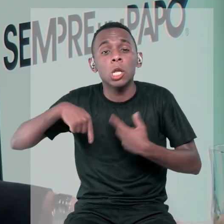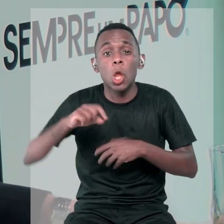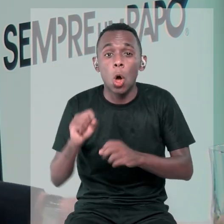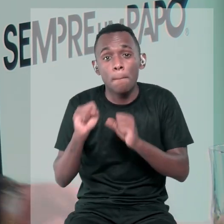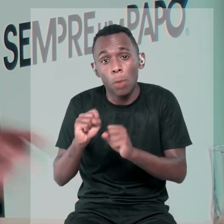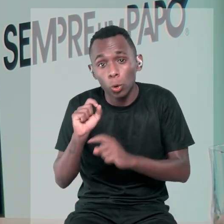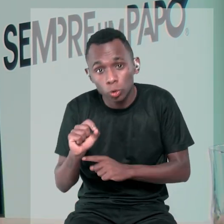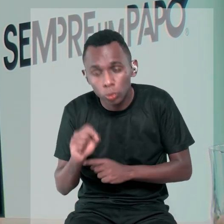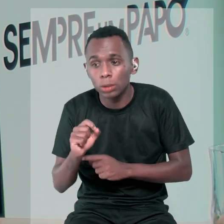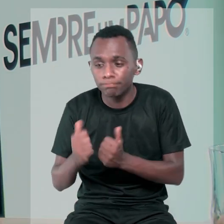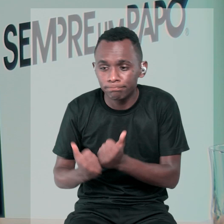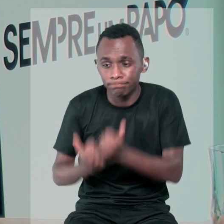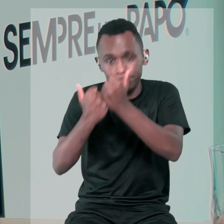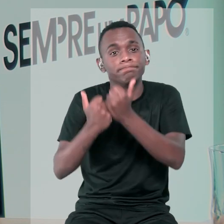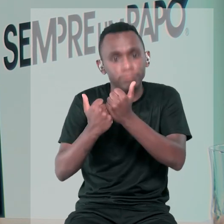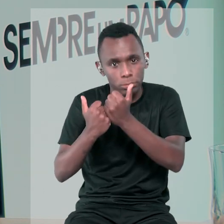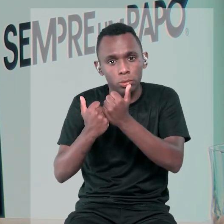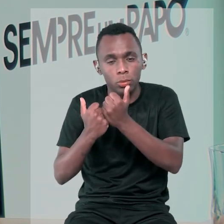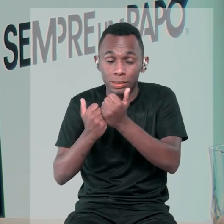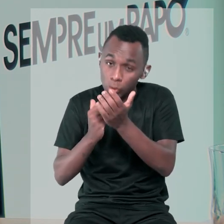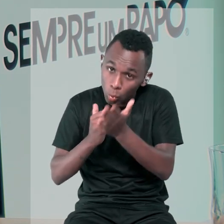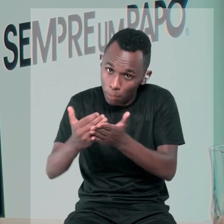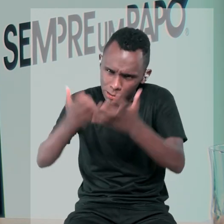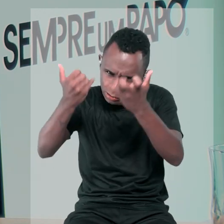dar substância a essa tese, né, inicial,